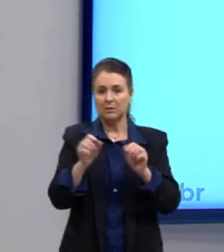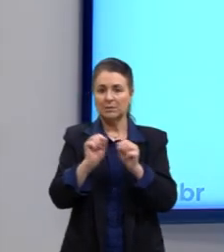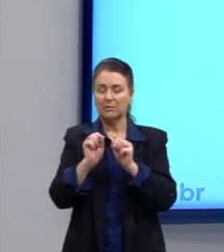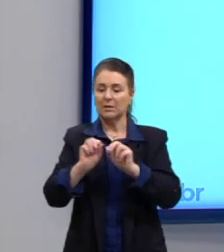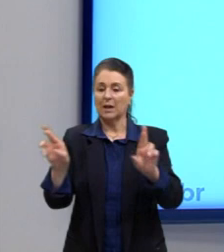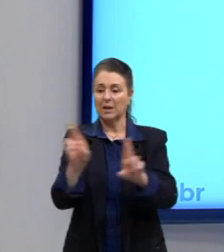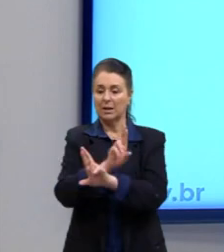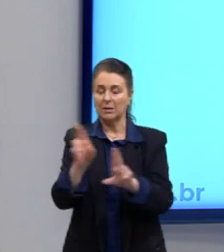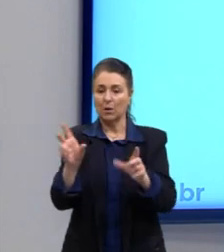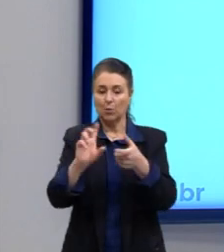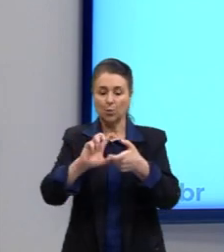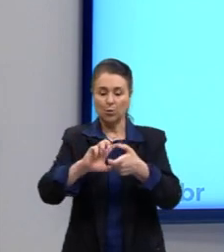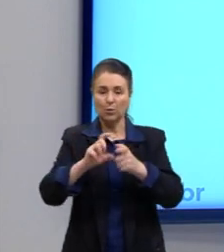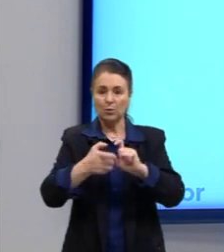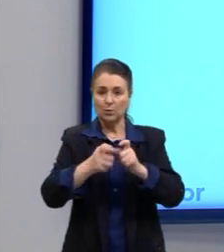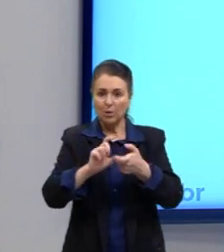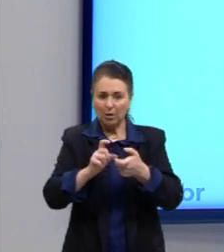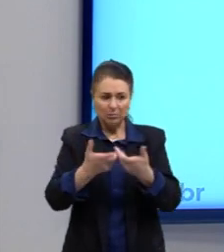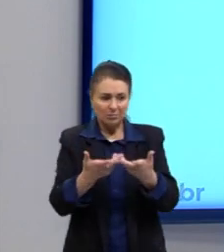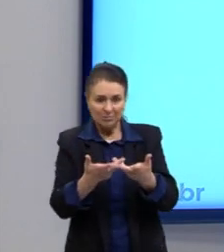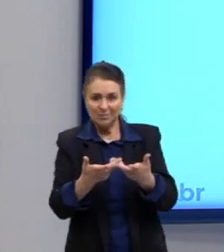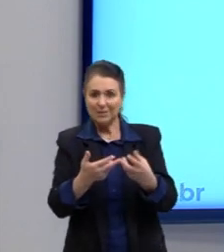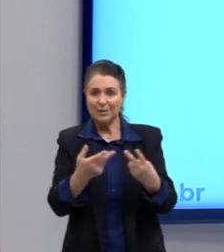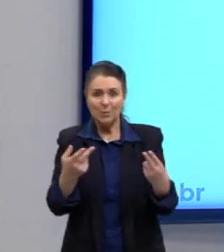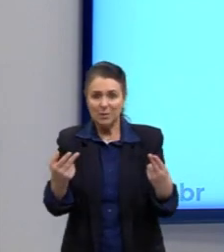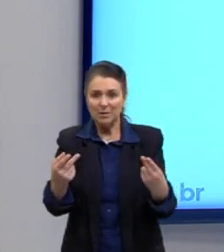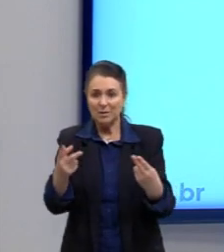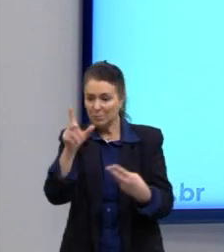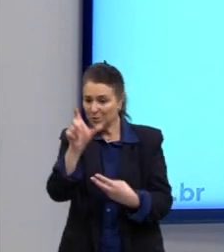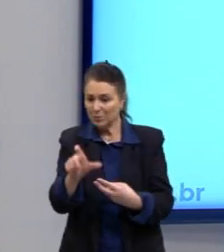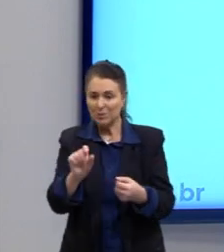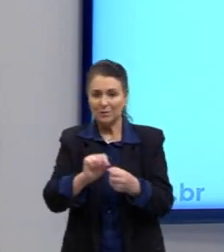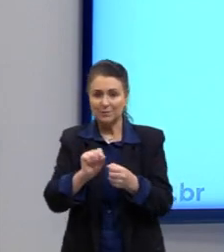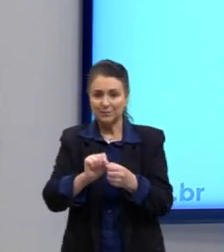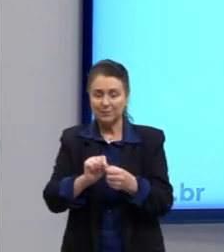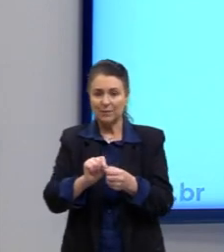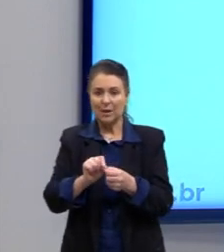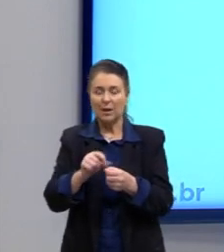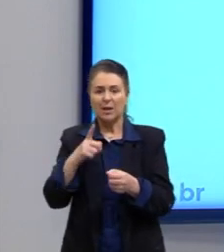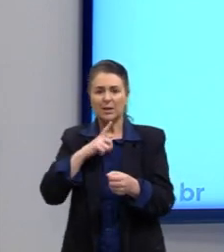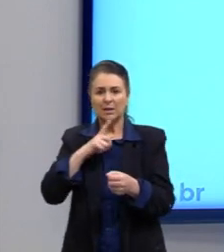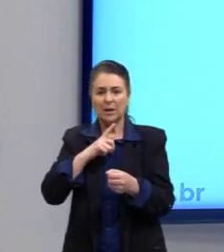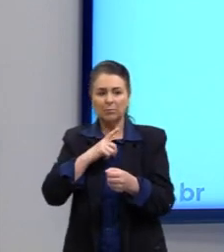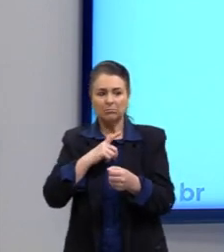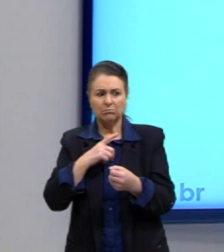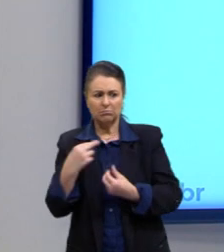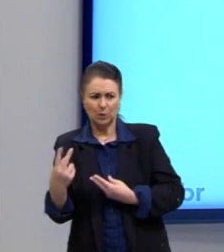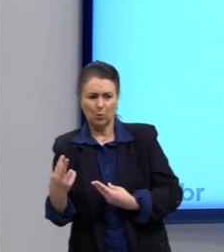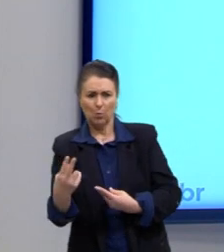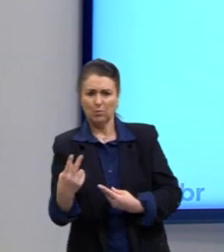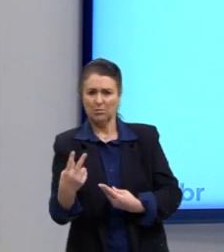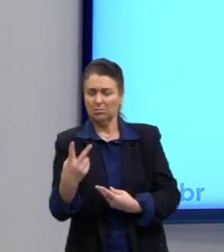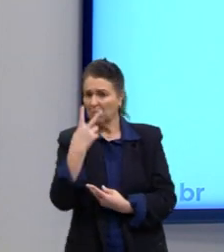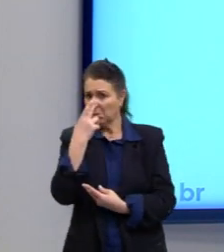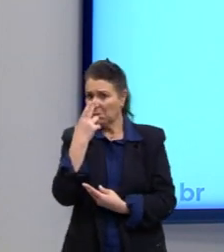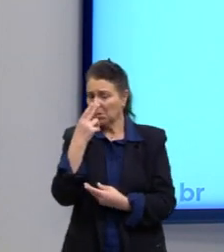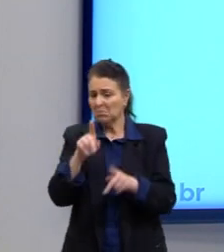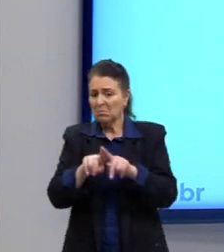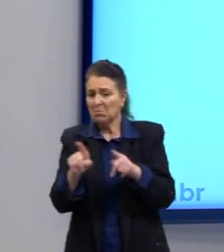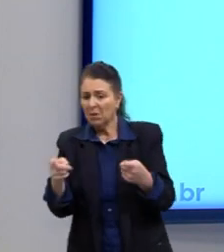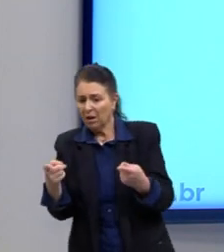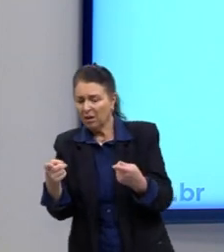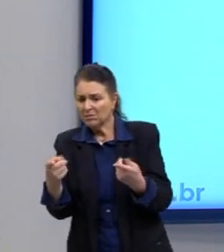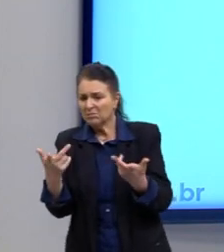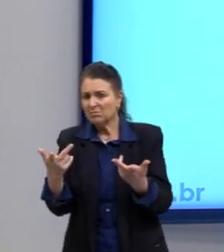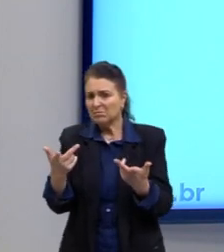com os jogos os jogos os jogos de jogar mesmo que eles mantém coisas em comum mas mantém algumas diferenças